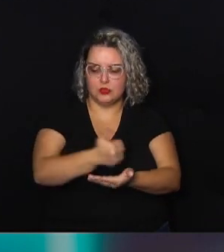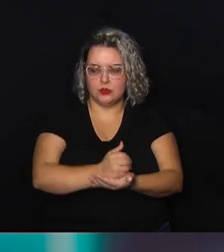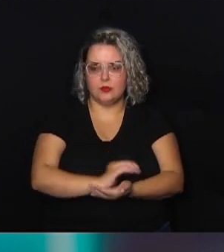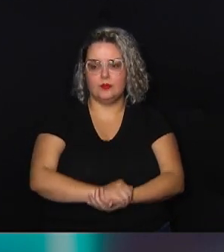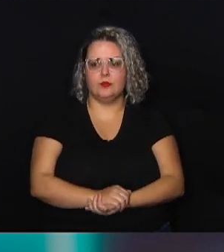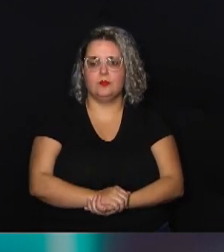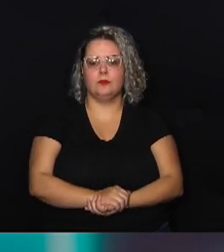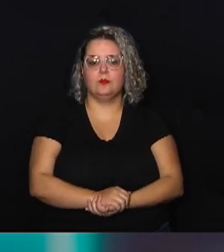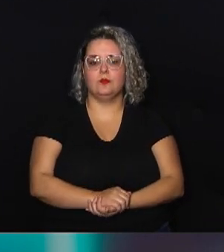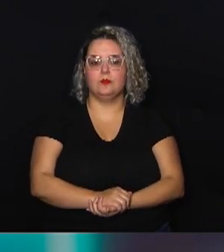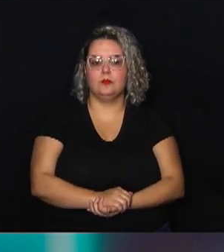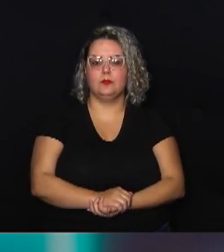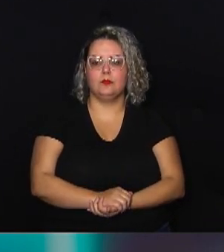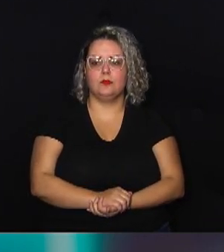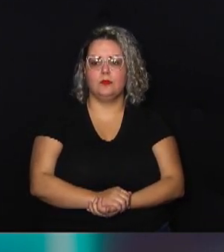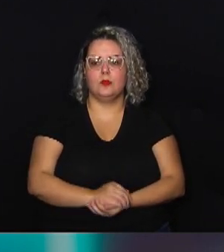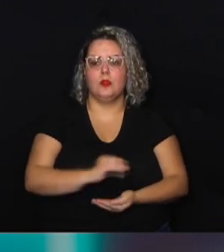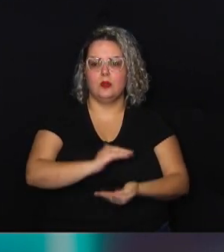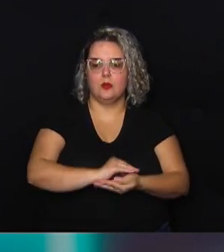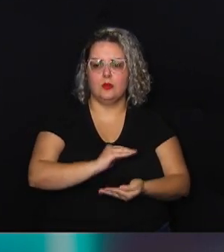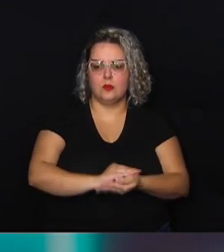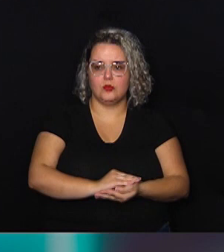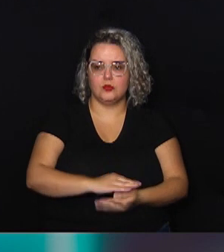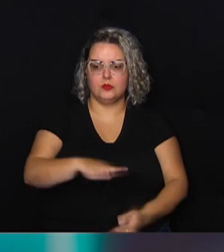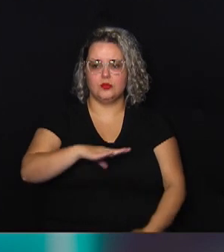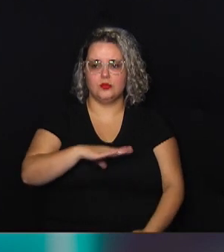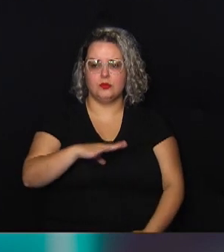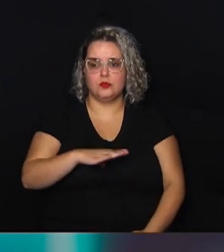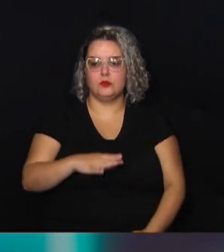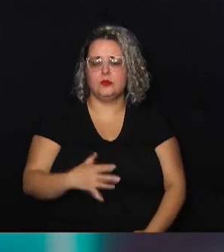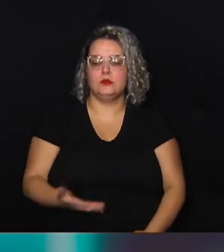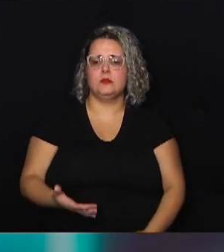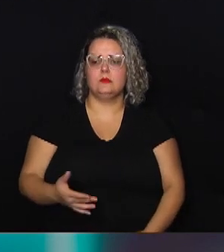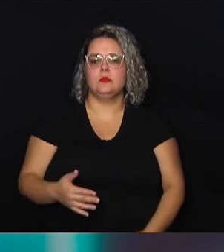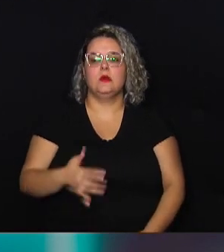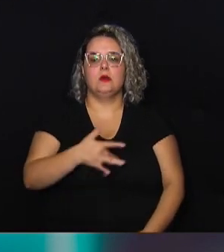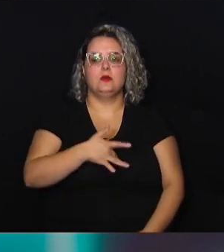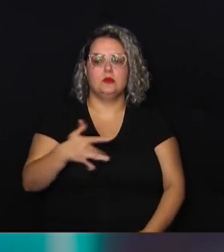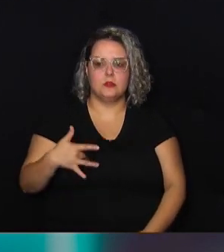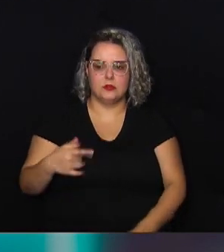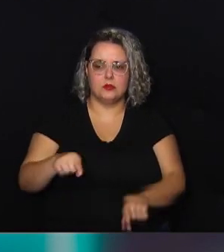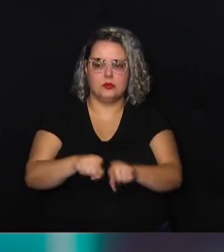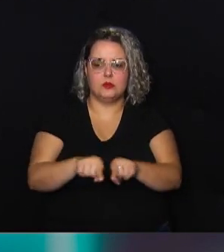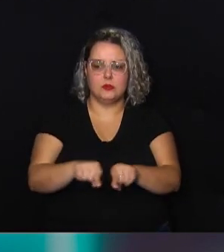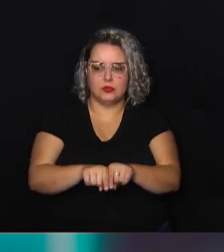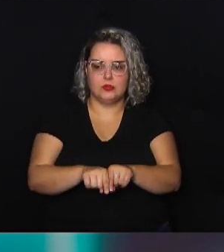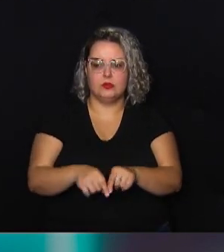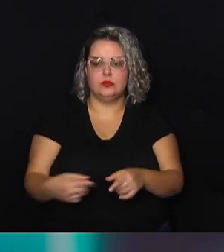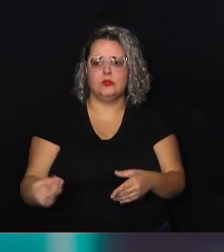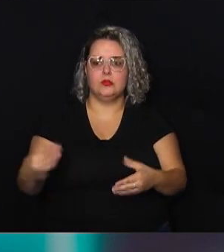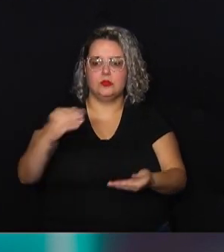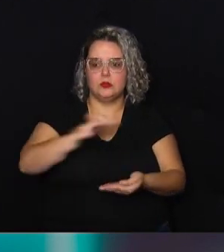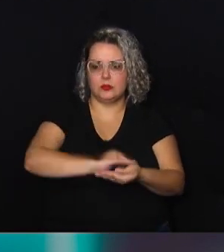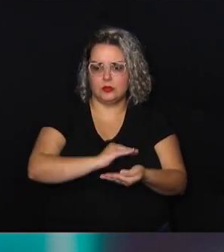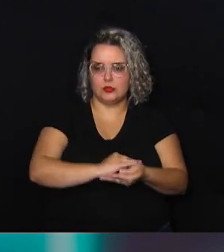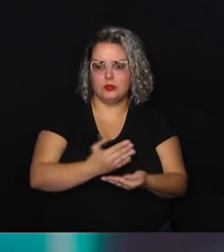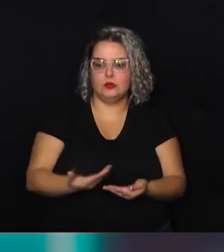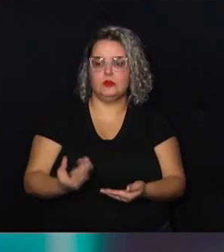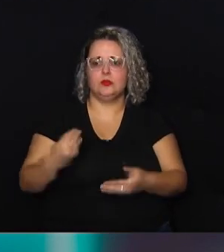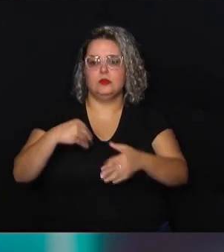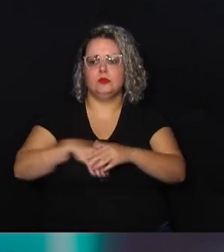o Fundo Municipal da Saúde, a Secretaria Municipal de Saúde, teve dentro das contas do Fundo Municipal o ingresso